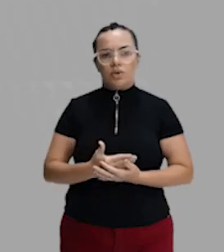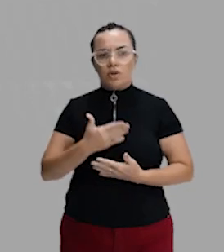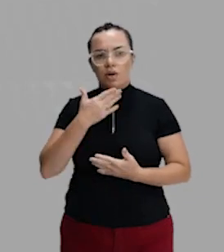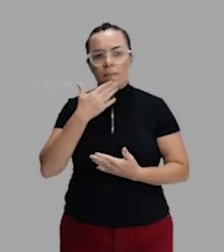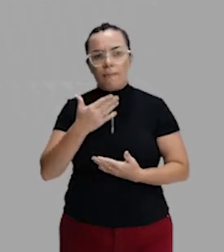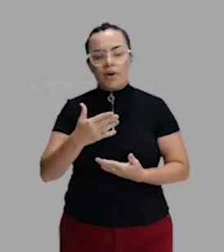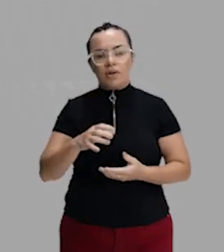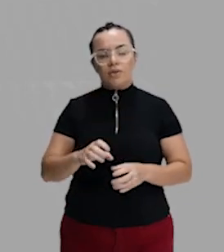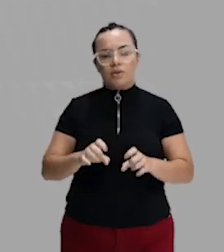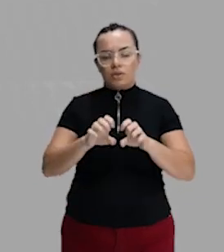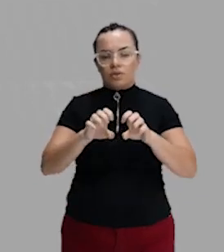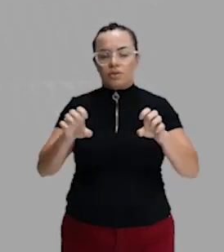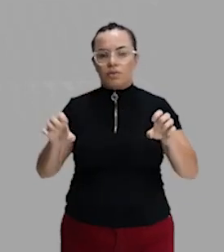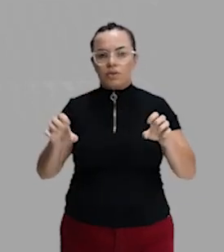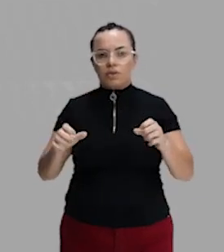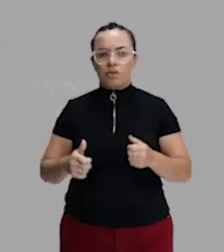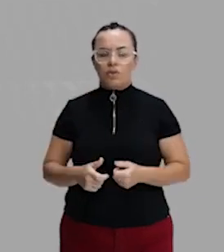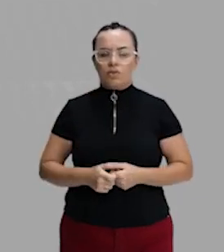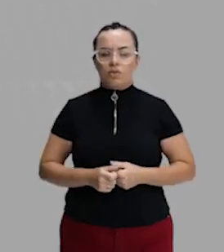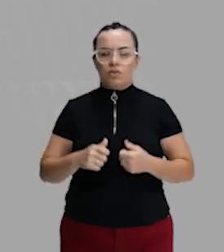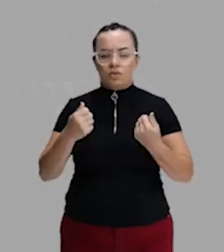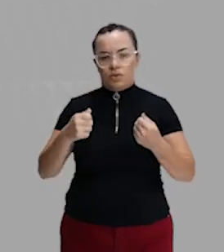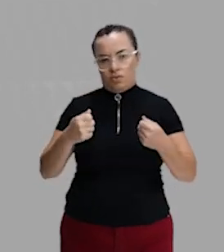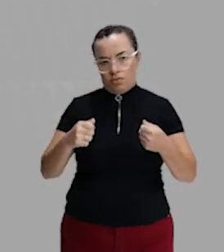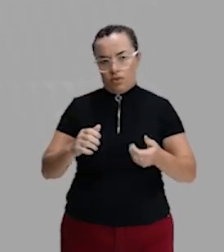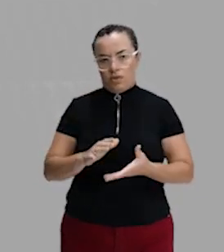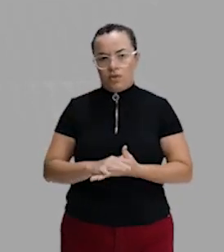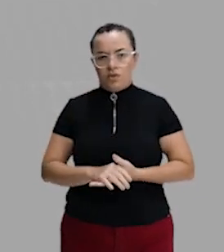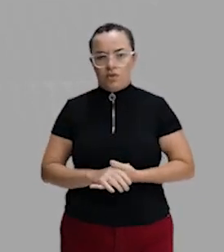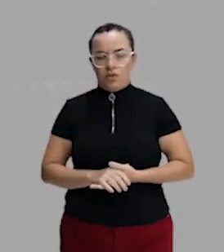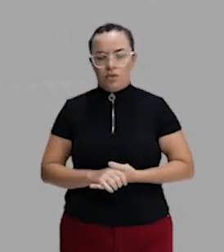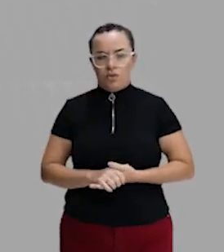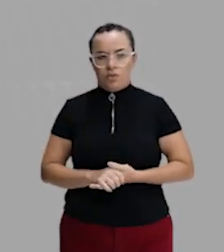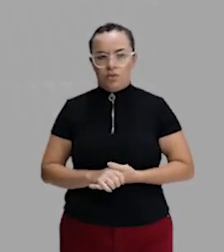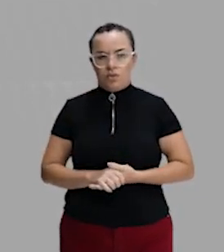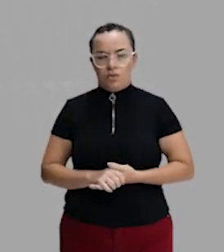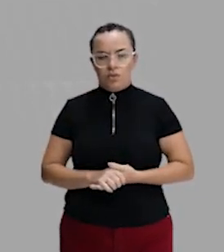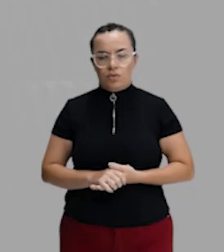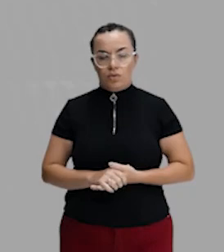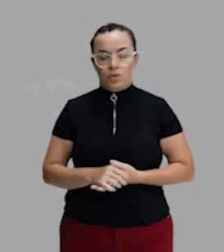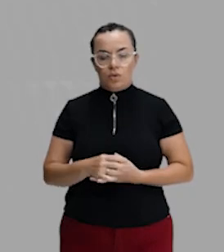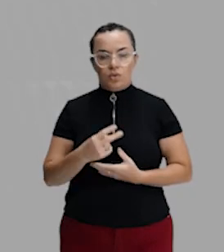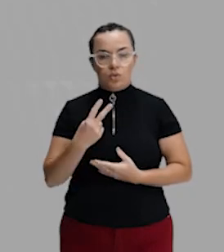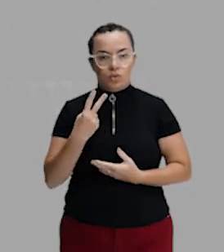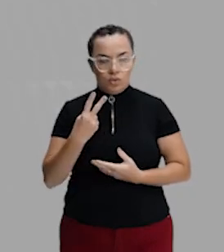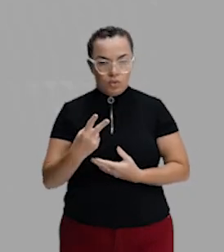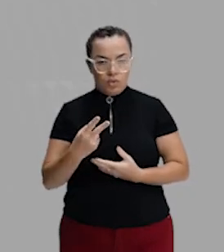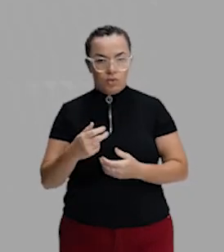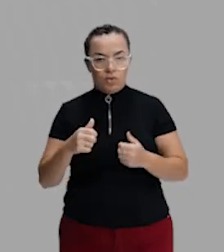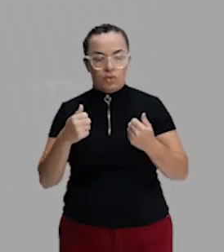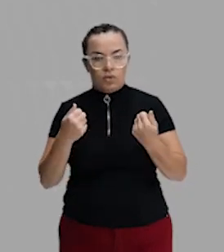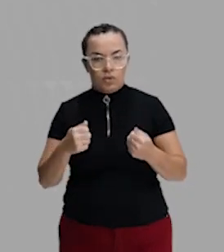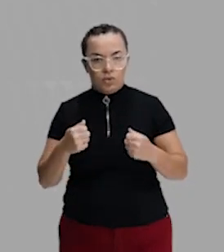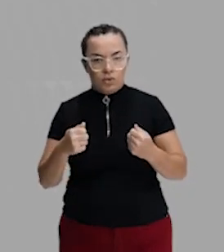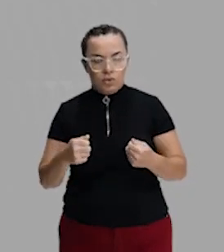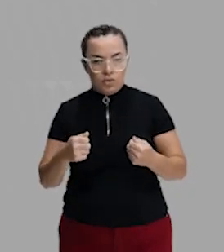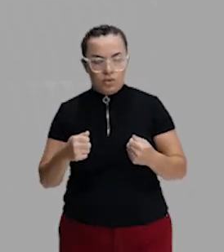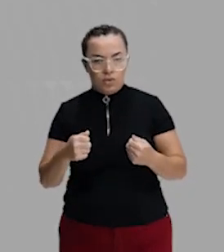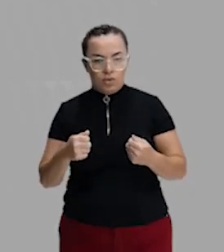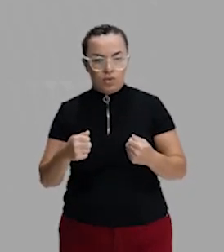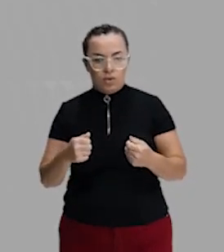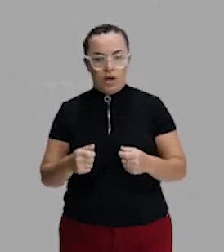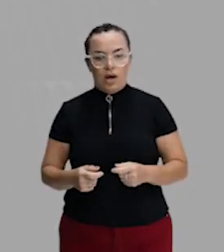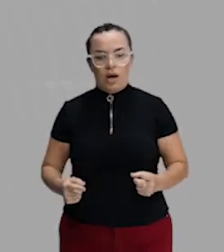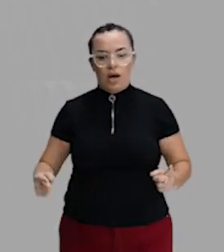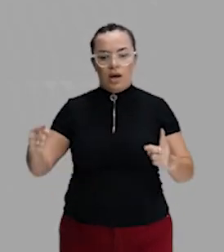turma. Para você ter a equação, o que você precisa? Tá? Eu preciso de duas coisas. As coordenadas do